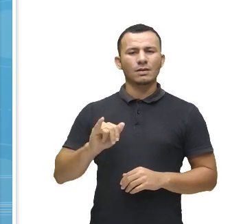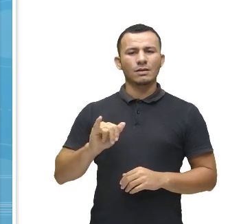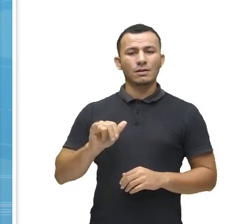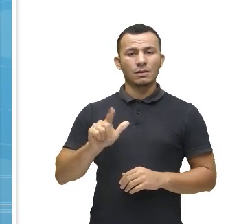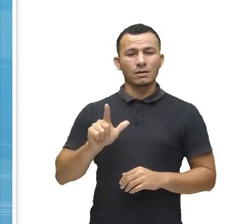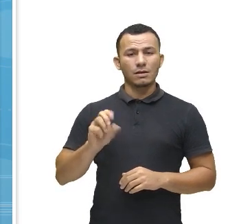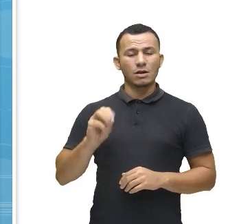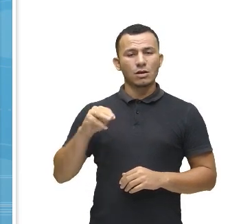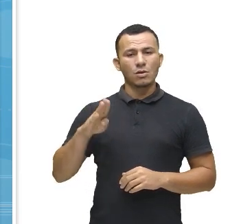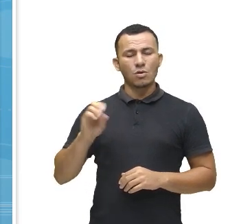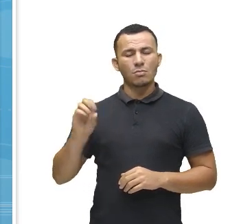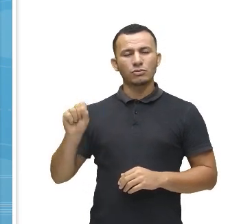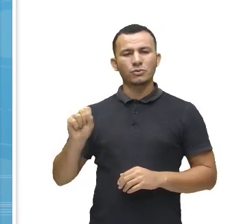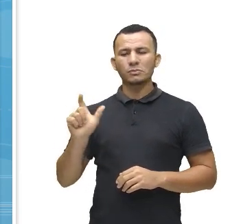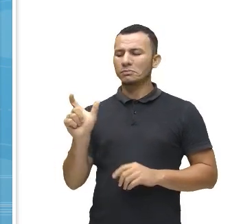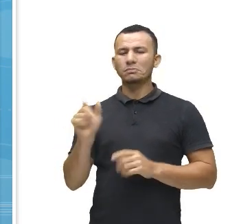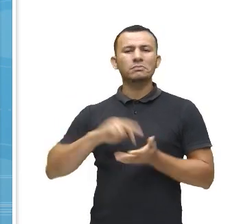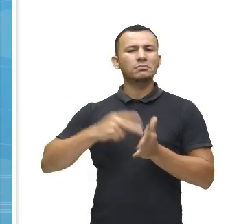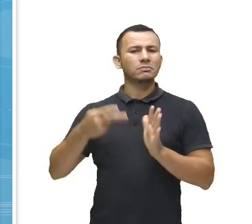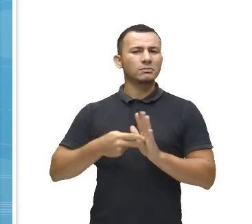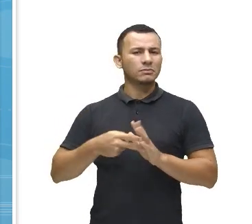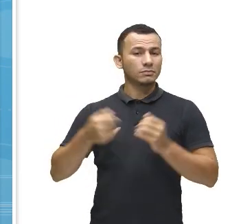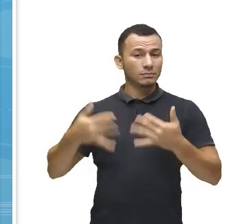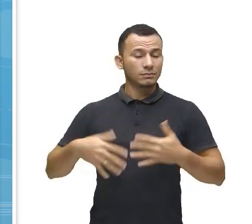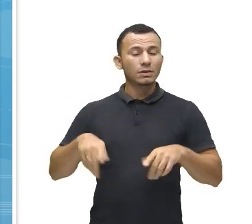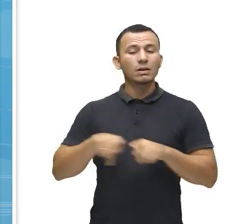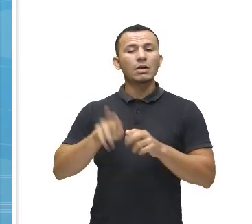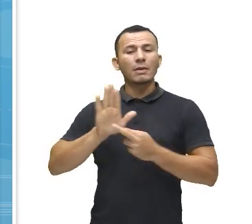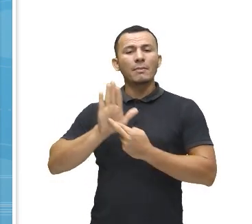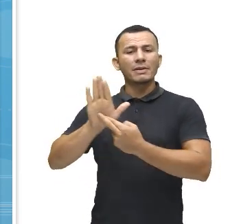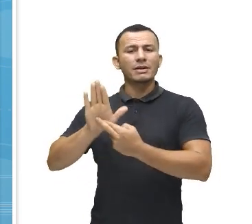e o que esses quilombos representavam? Vamos lá, gente.